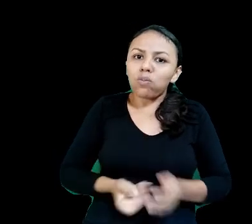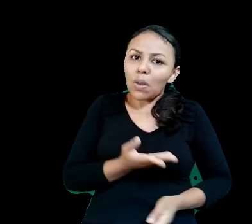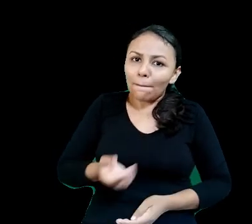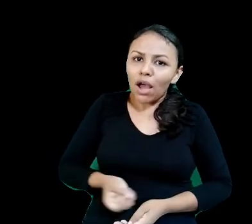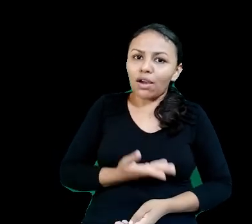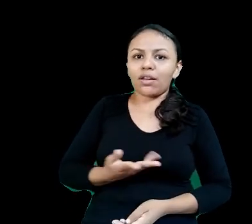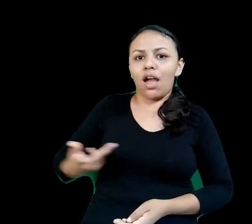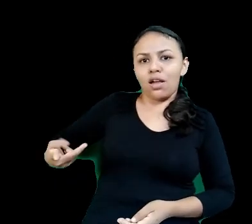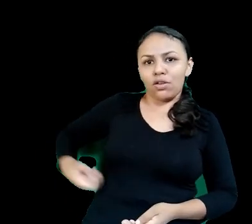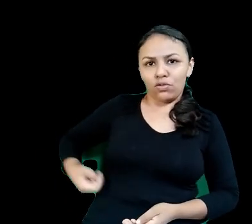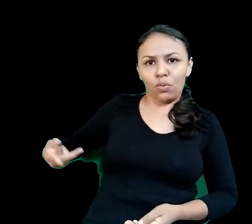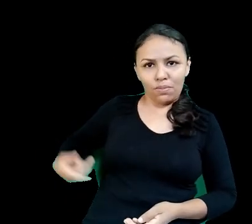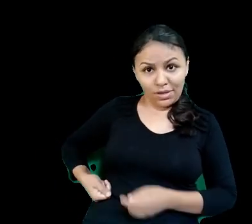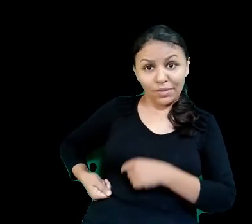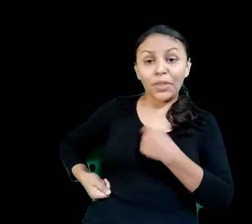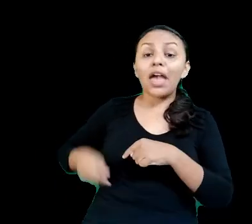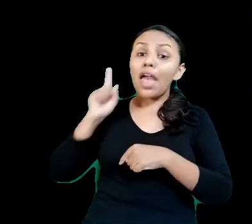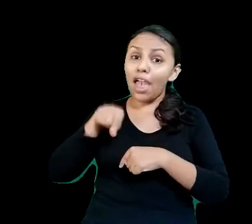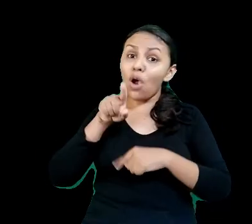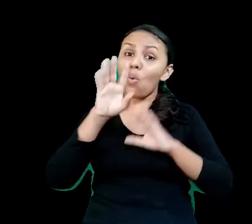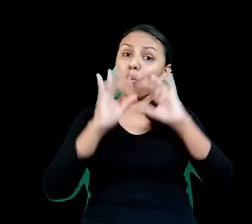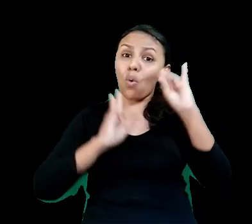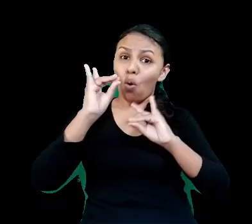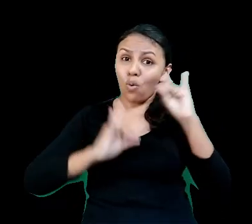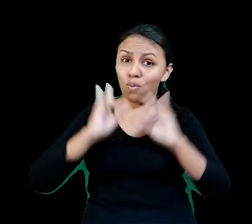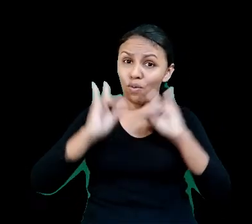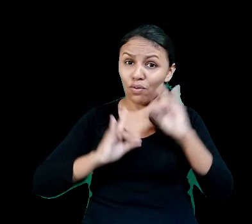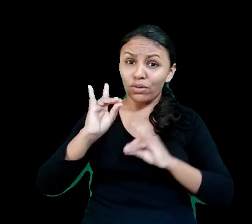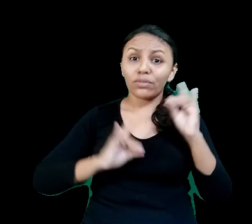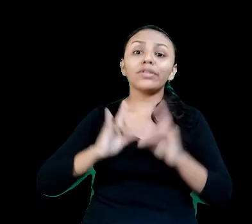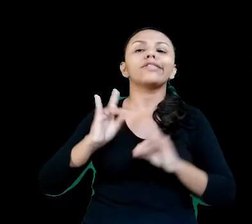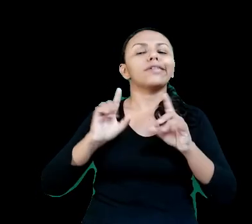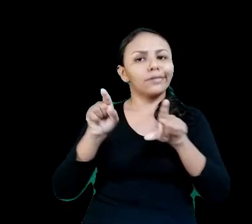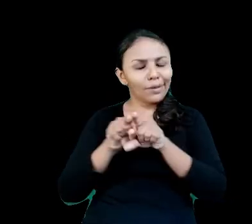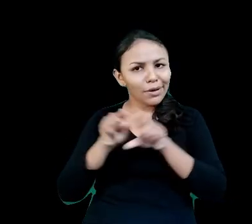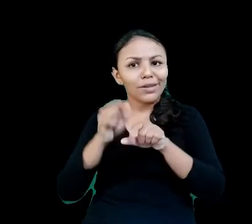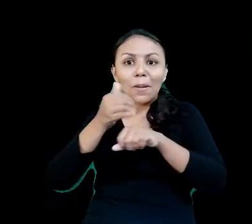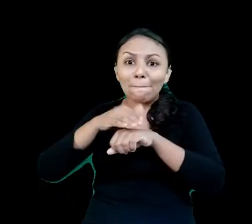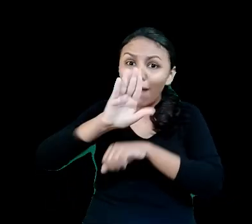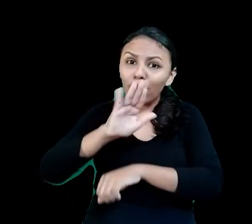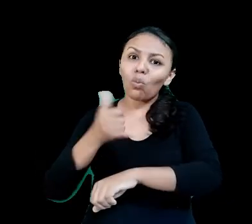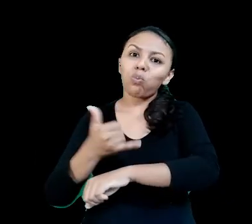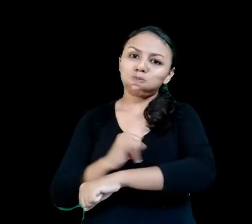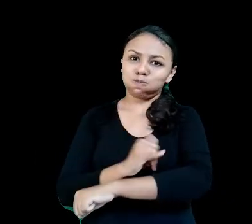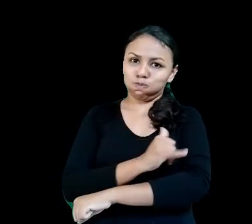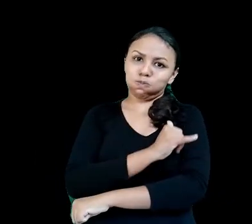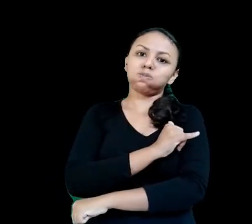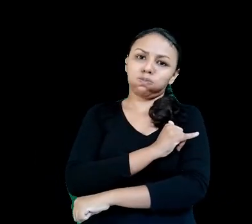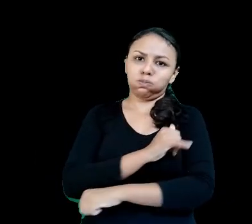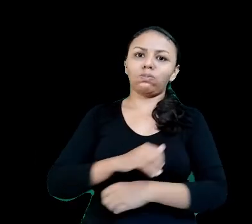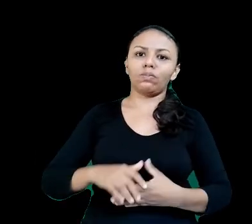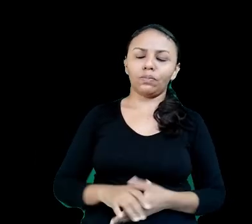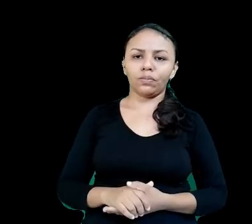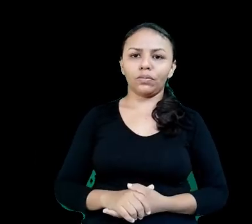sabemos que a insulina é um hormônio que vai aumentar também a produção de gordura no nosso